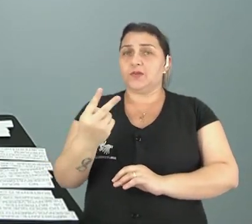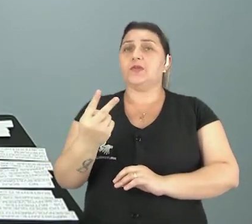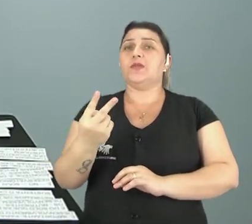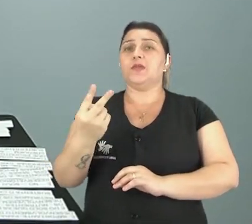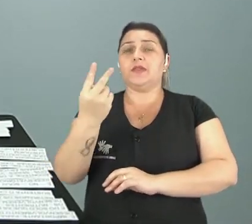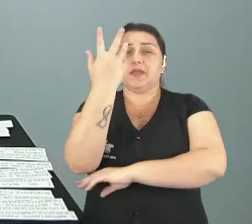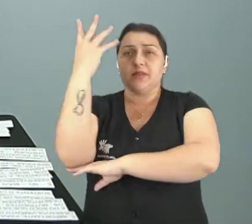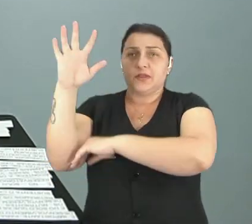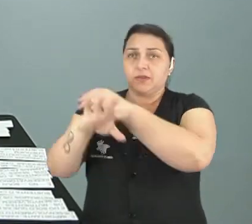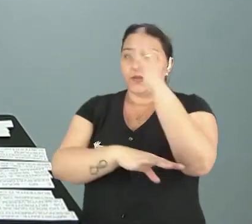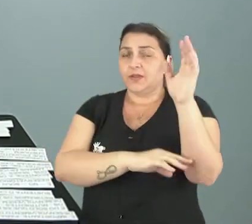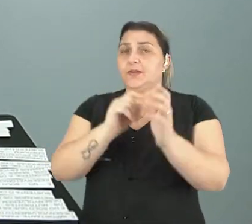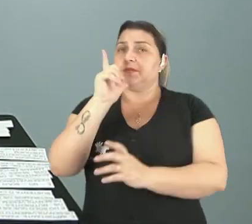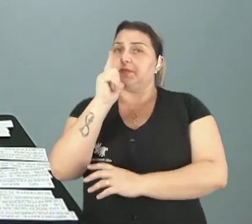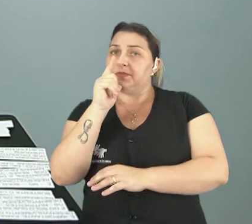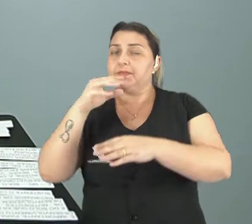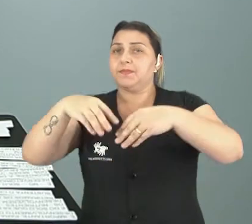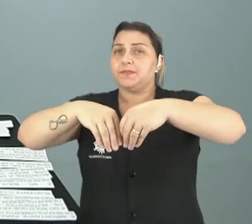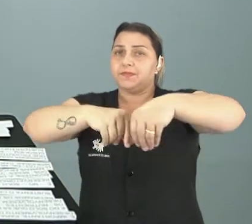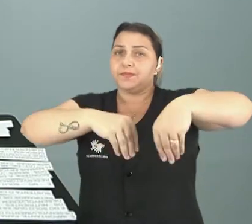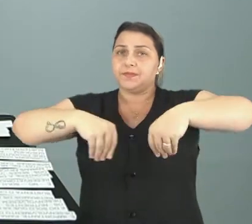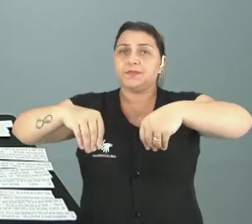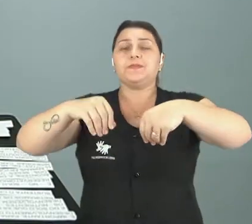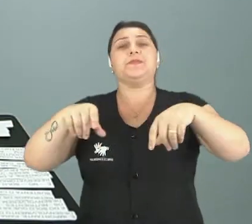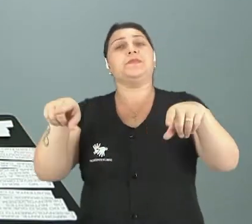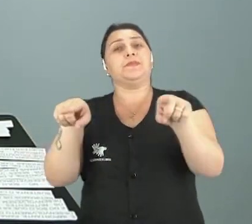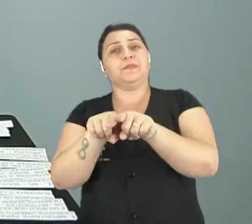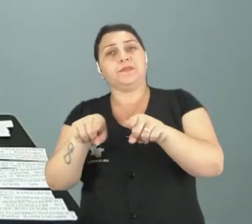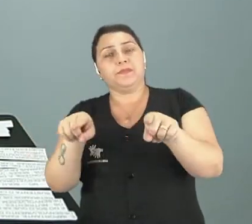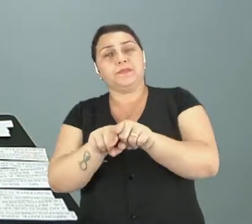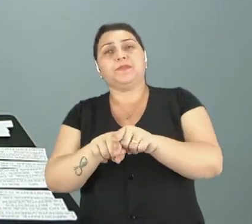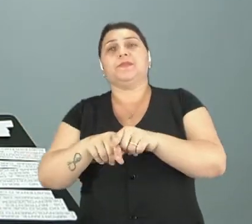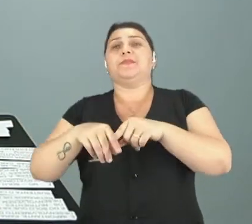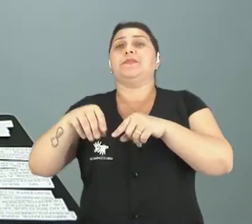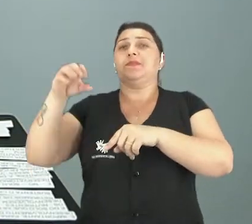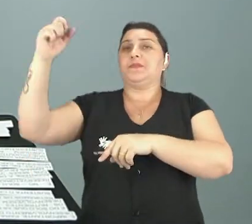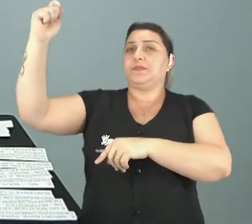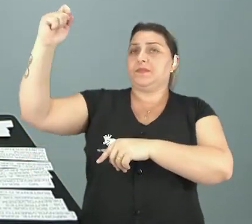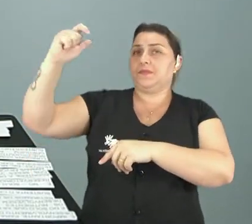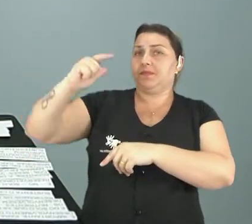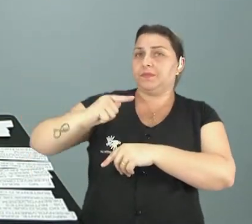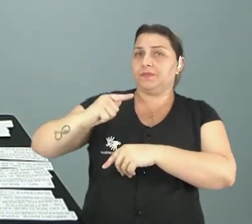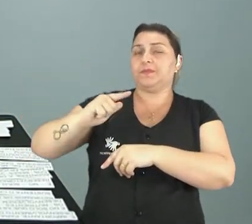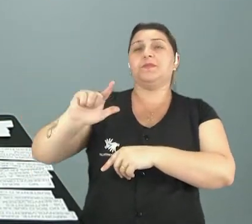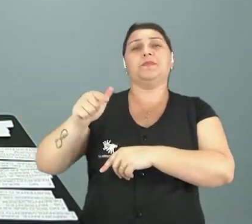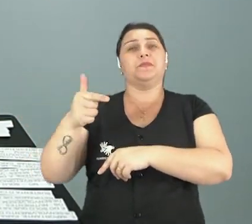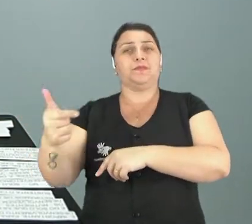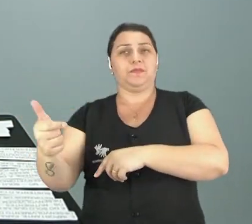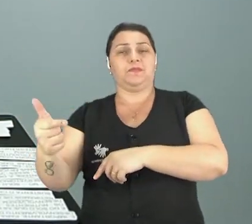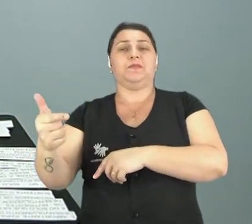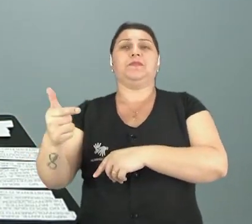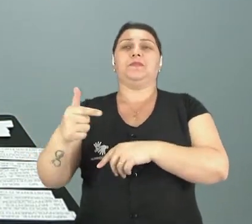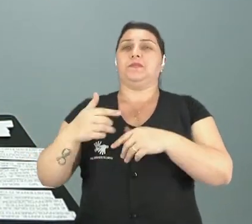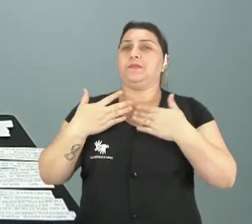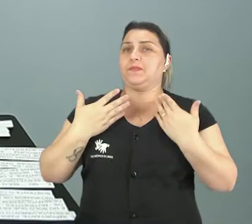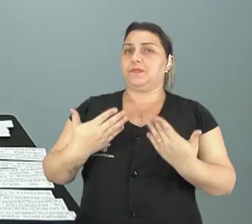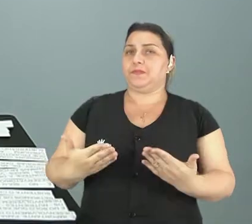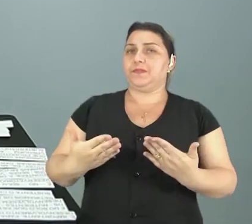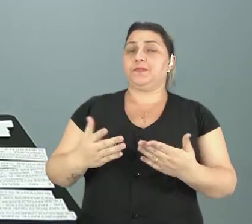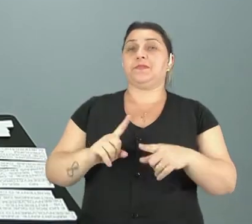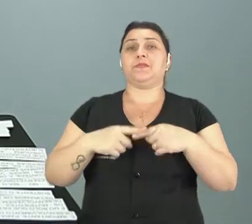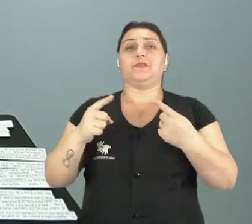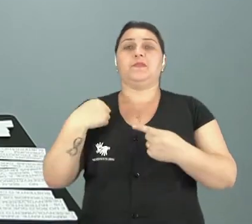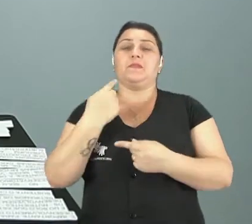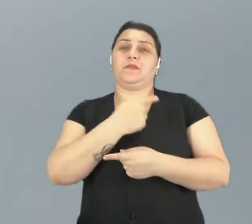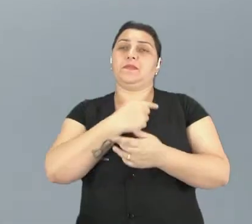naturais, a água e o solo. Assim também como o sol, dentre outros, certo? Mas